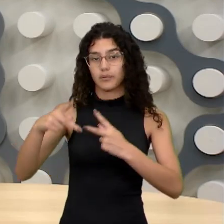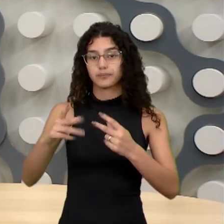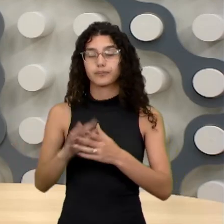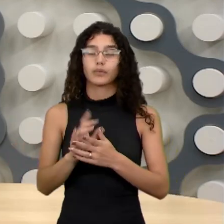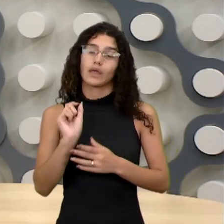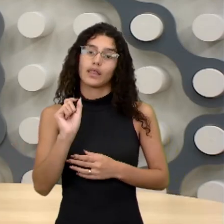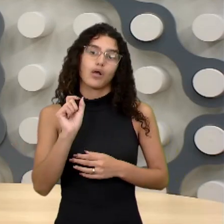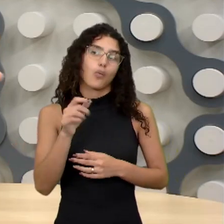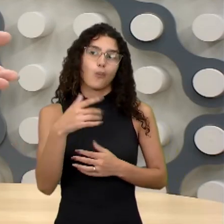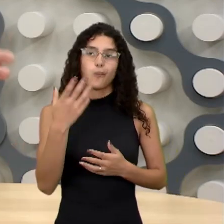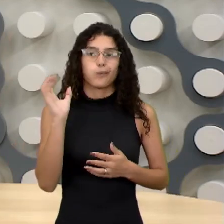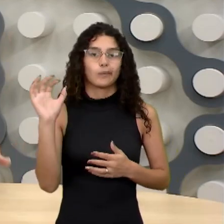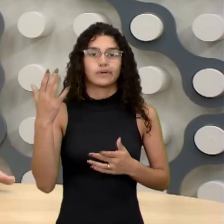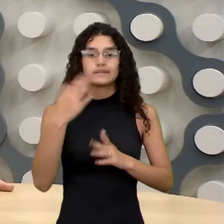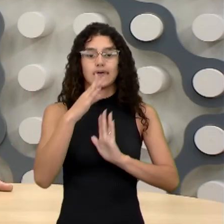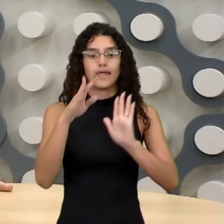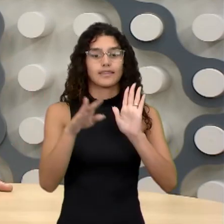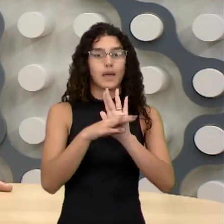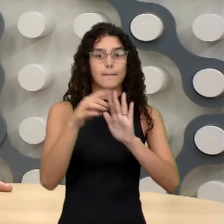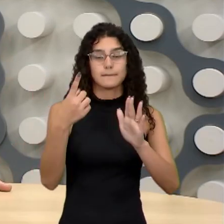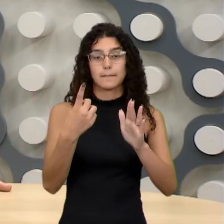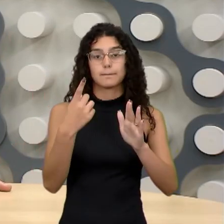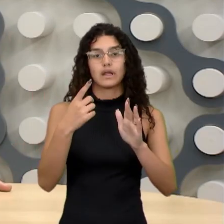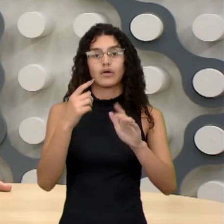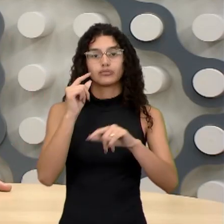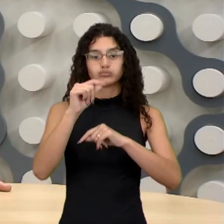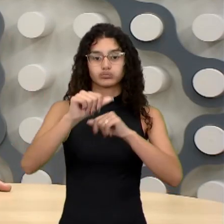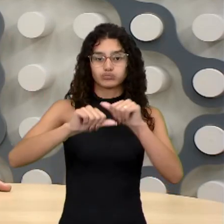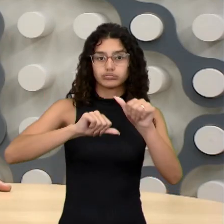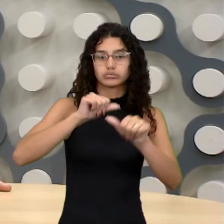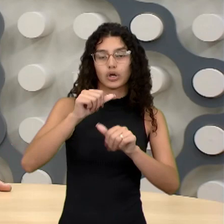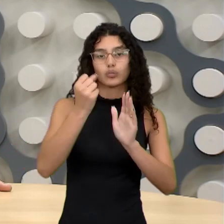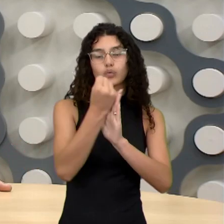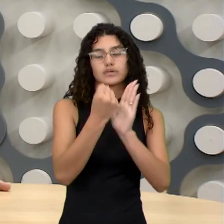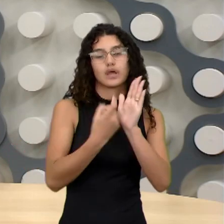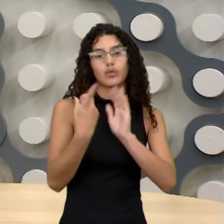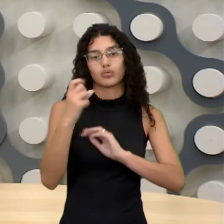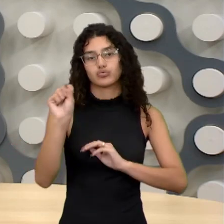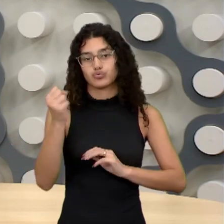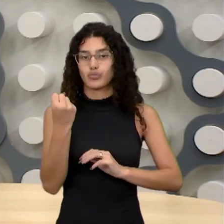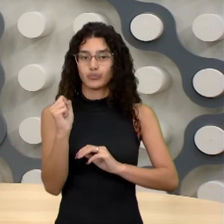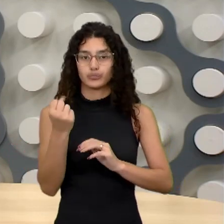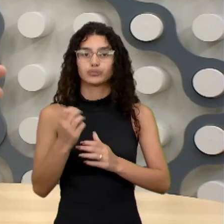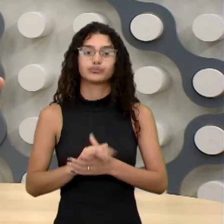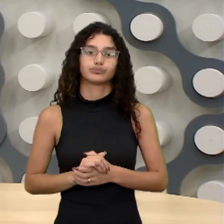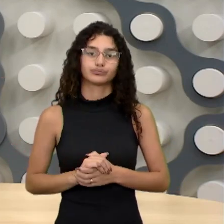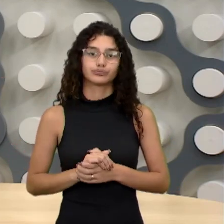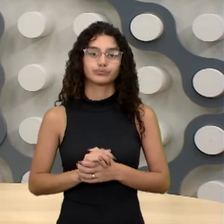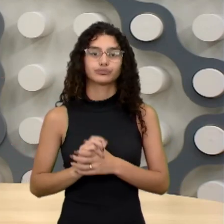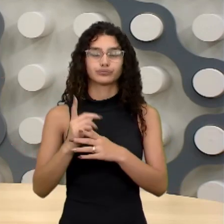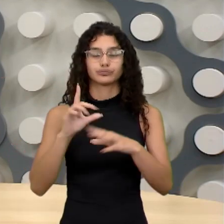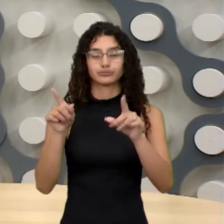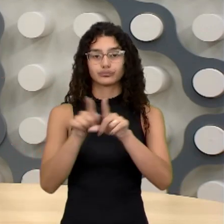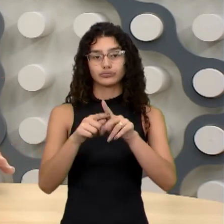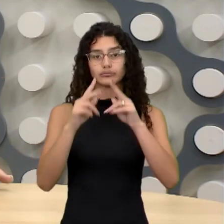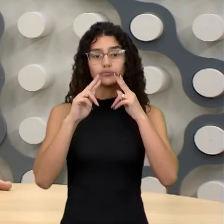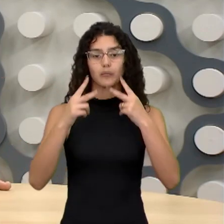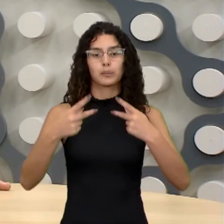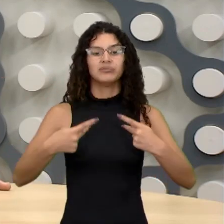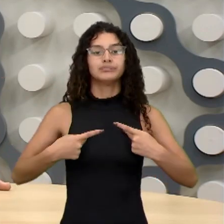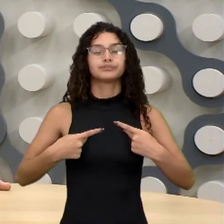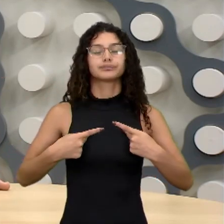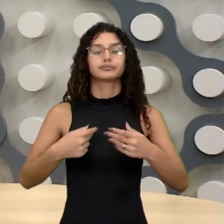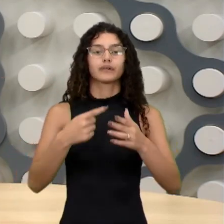que não acontecia até a primeira revolução em meados do século XVIII. Mesmo tendo aí os seres humanos aí, que através